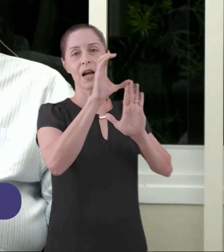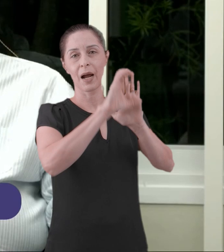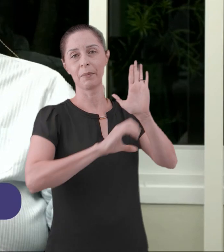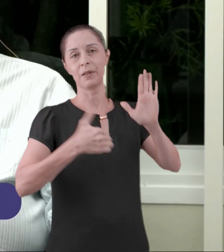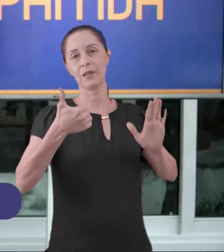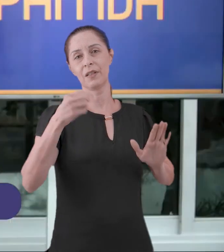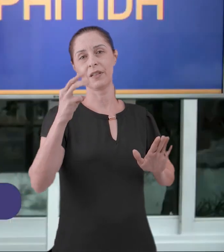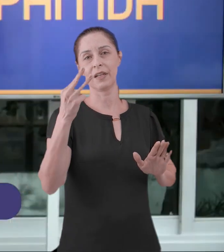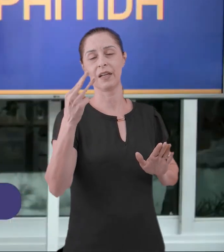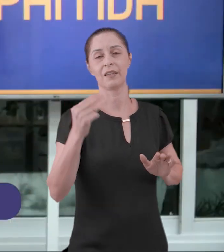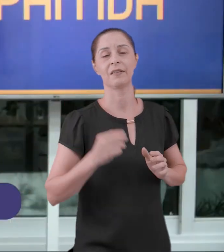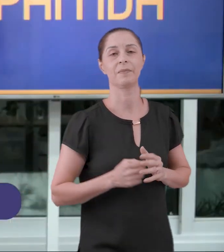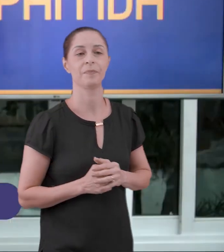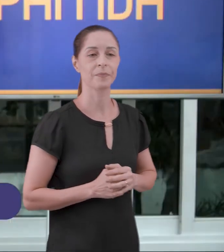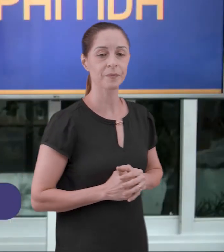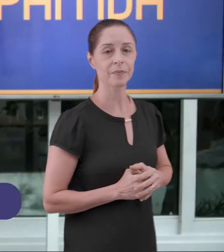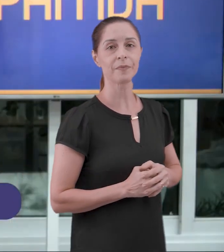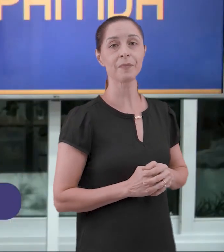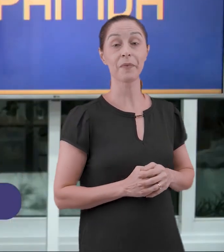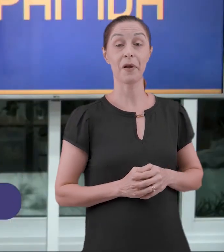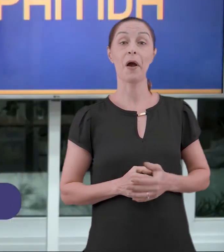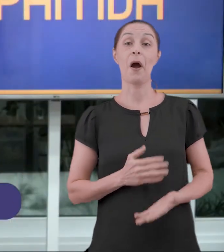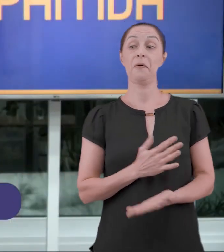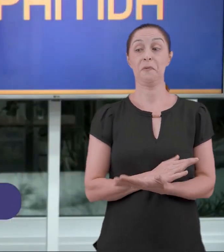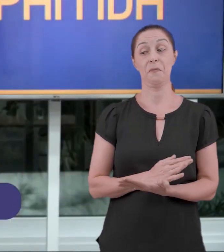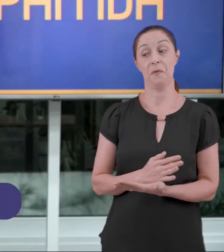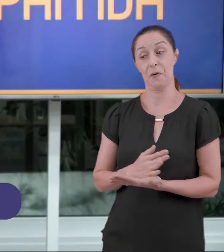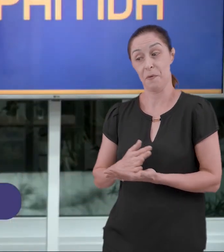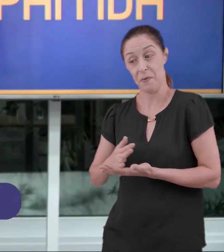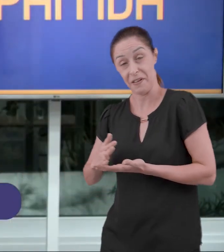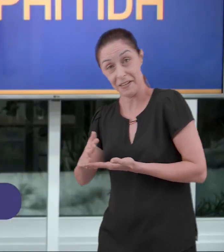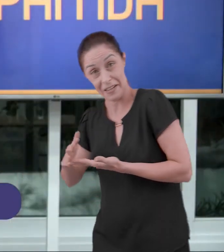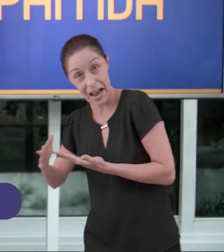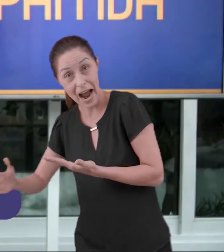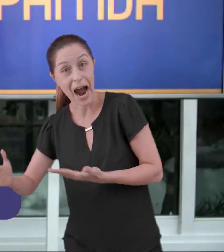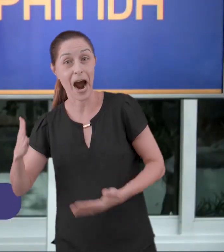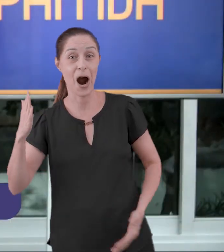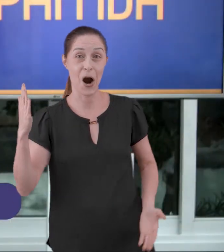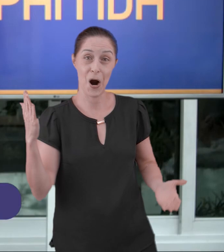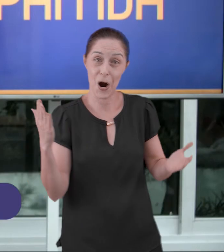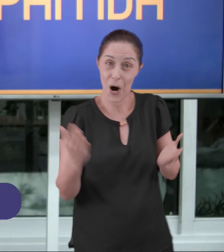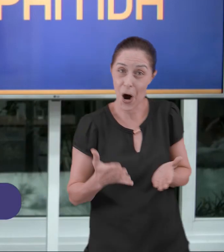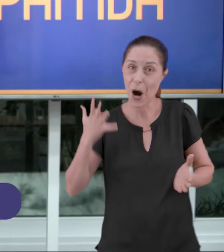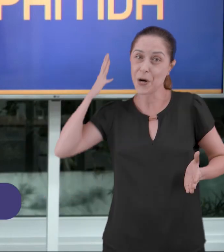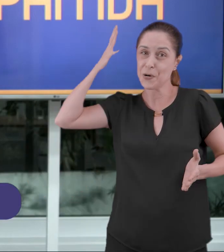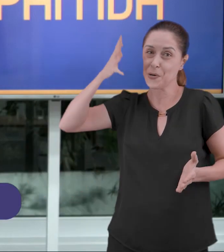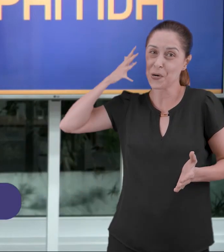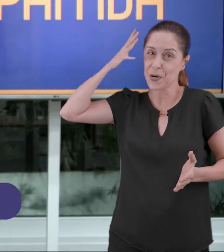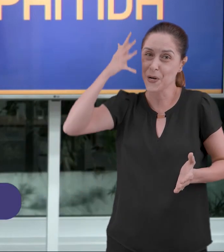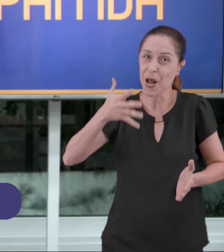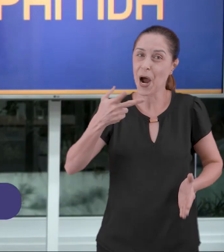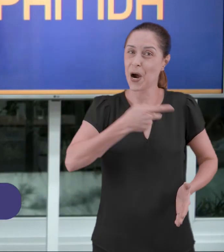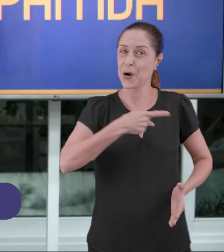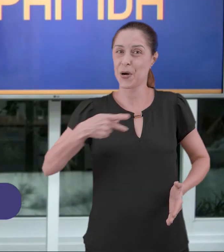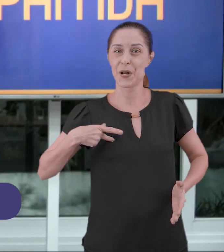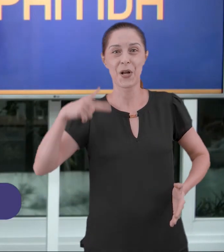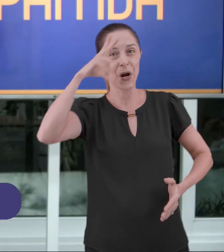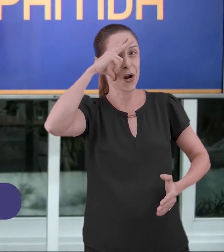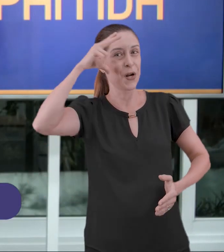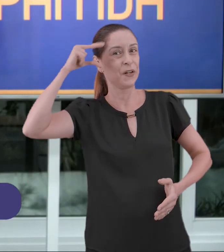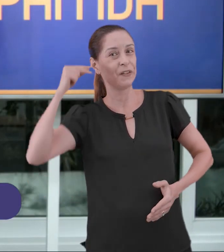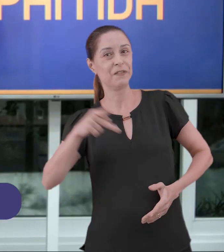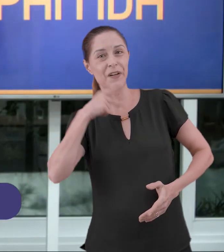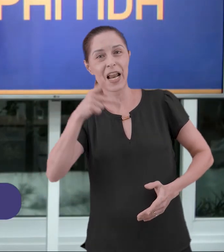Muito bom. Por isso que estamos abrindo hoje nossa conferência com o pastor Arival Dias Casimiro falando sobre a igreja